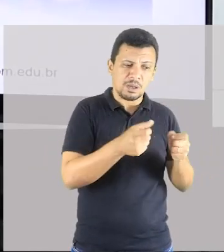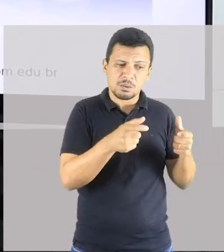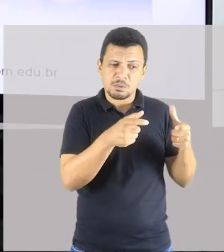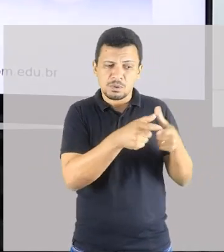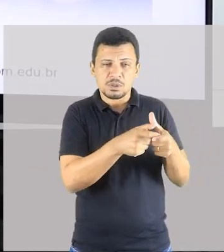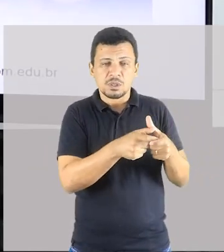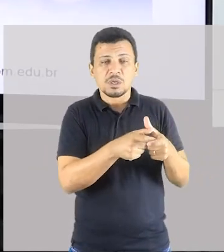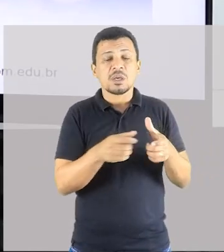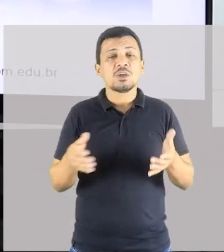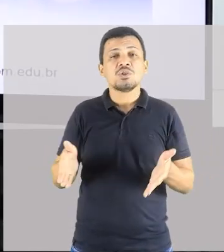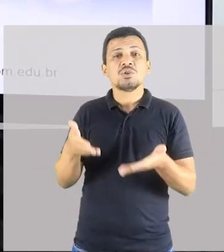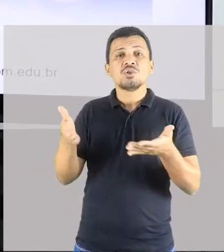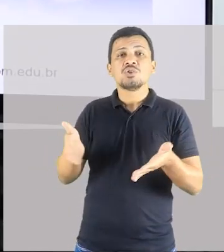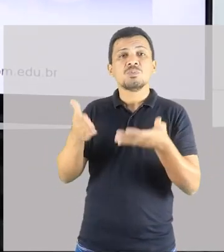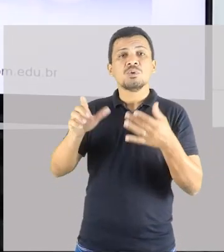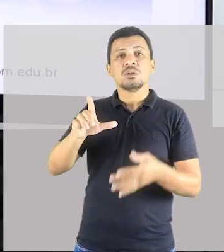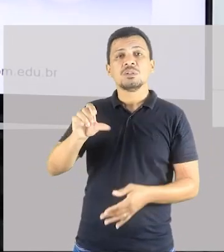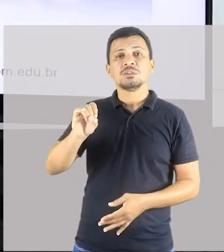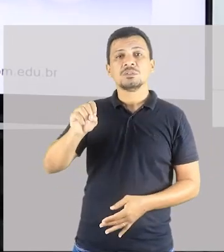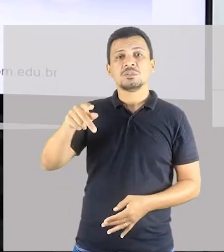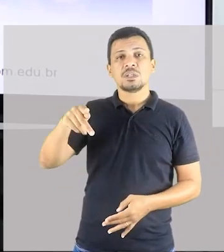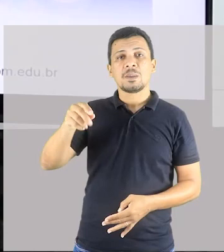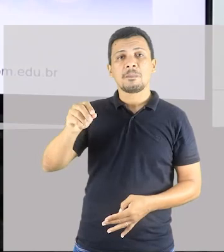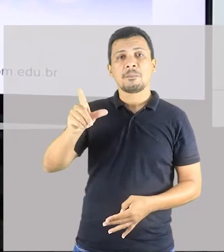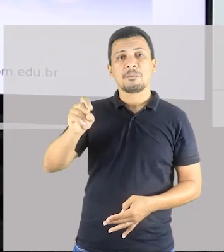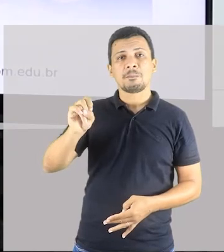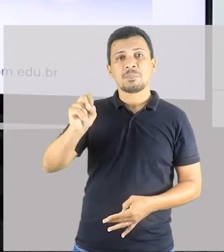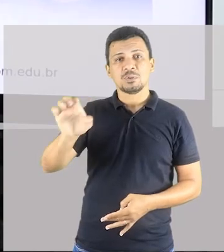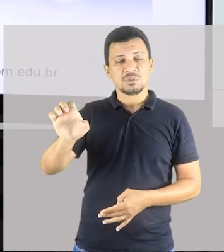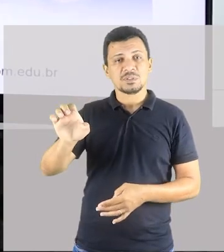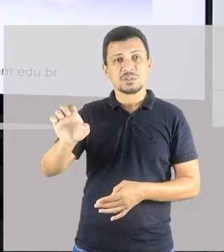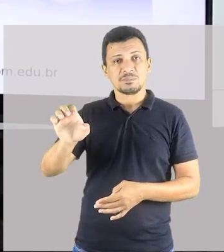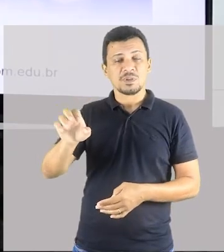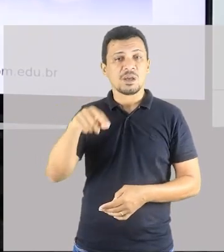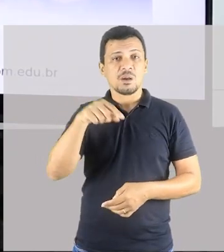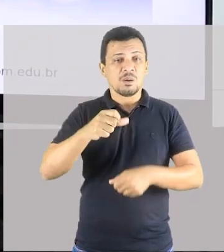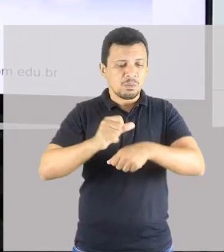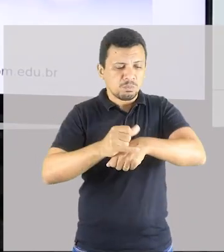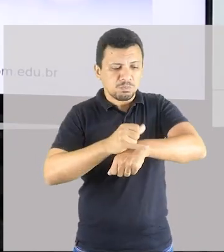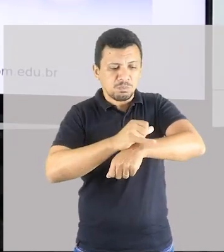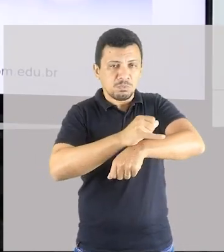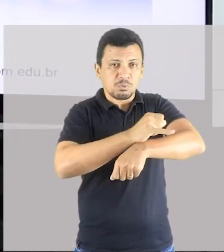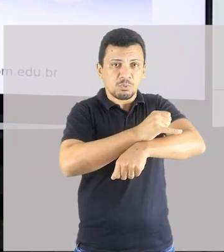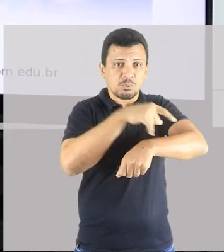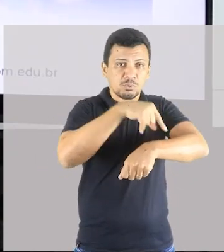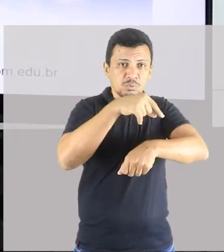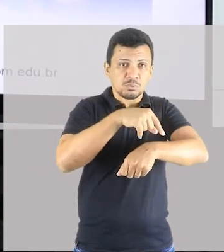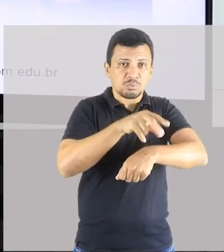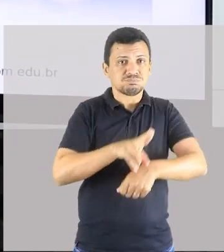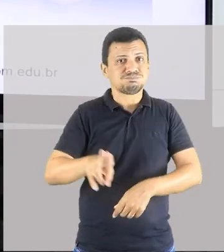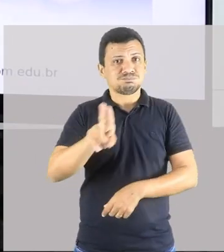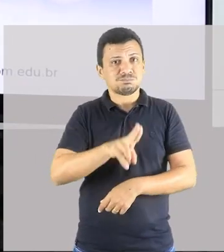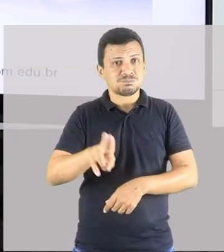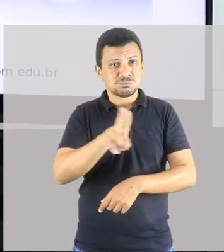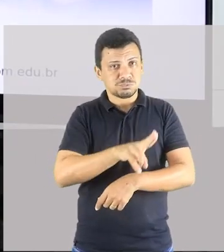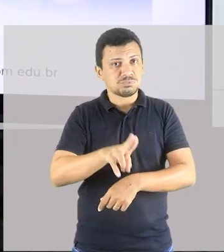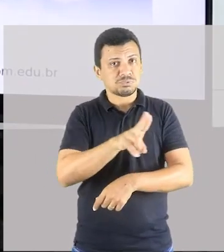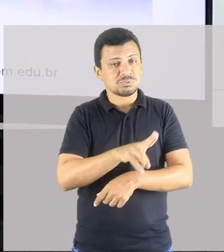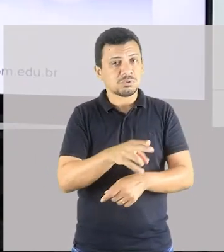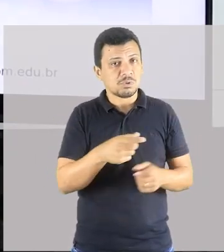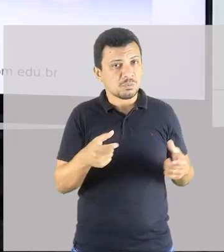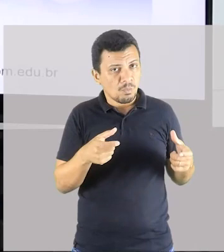a lipólise, que é o gasto da gordura que está no tecido subcutâneo, no